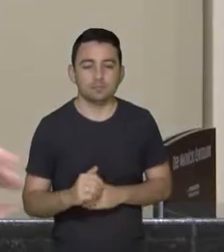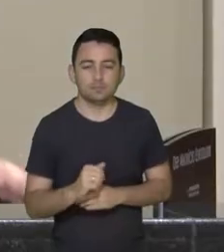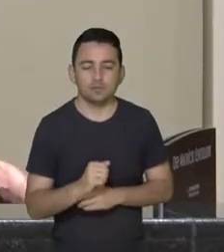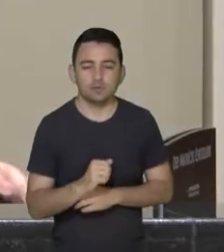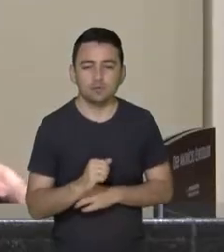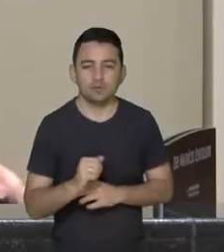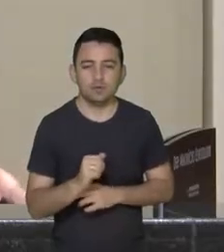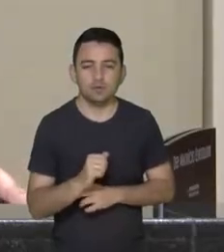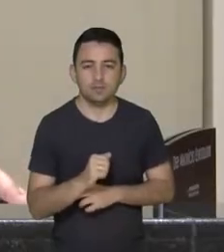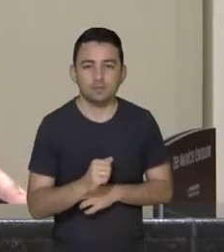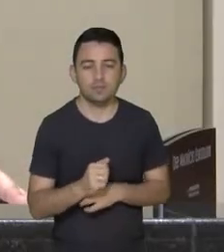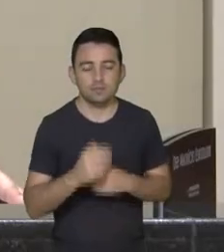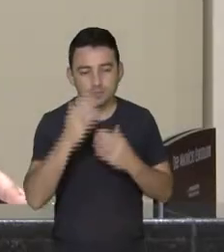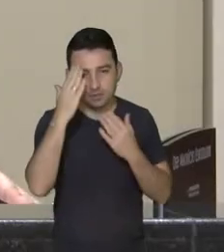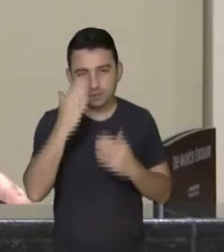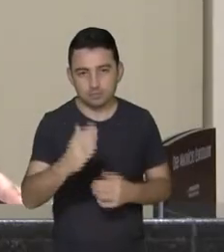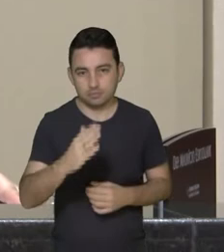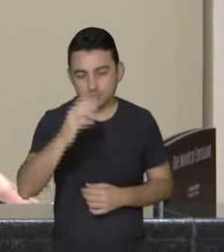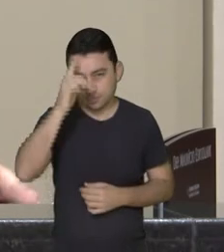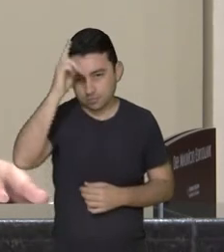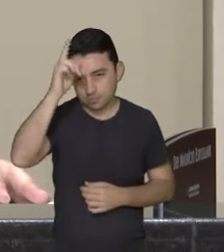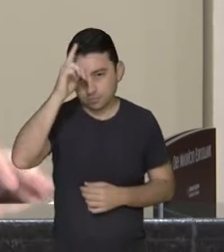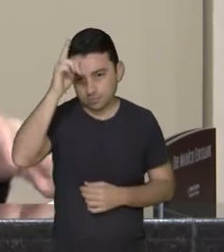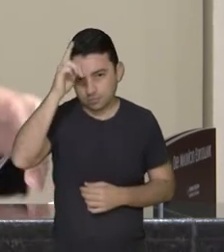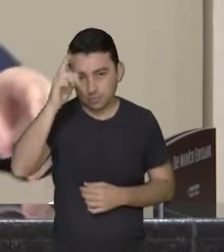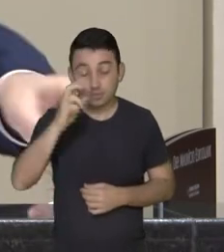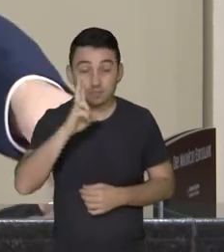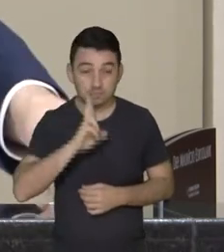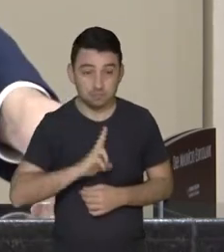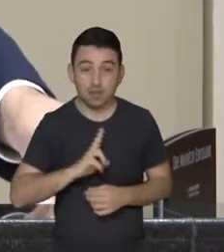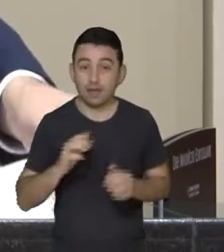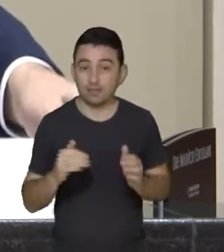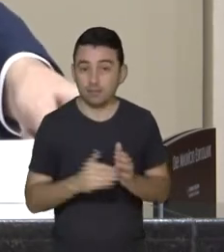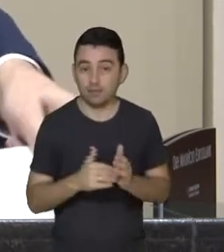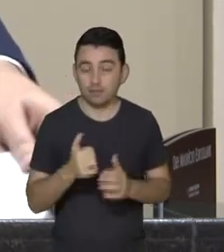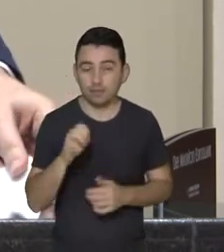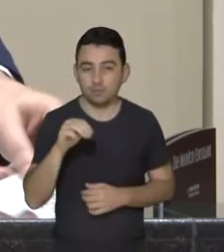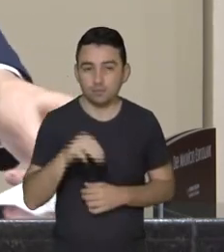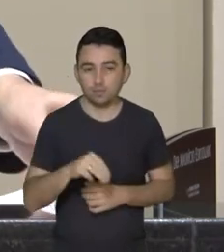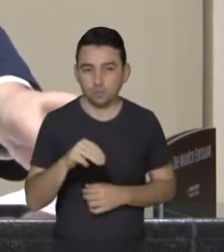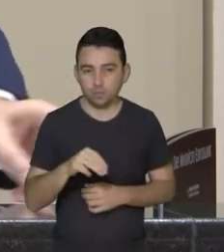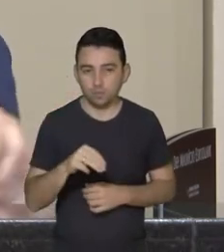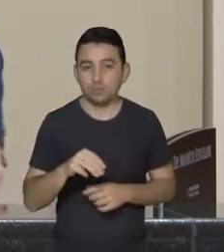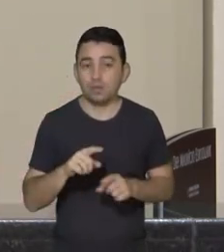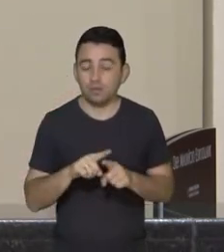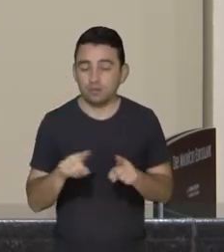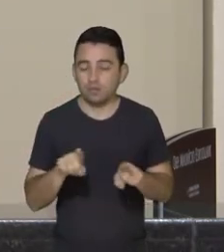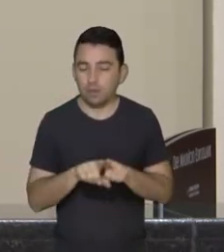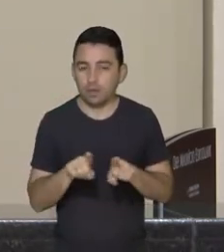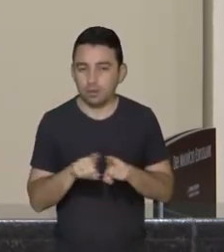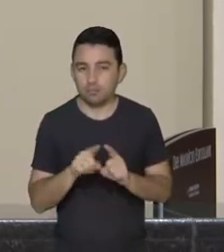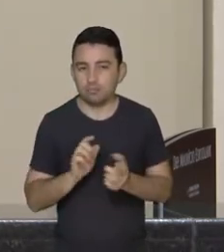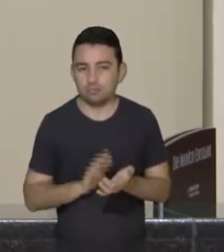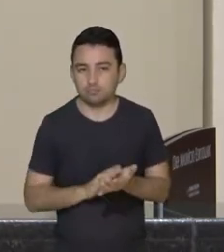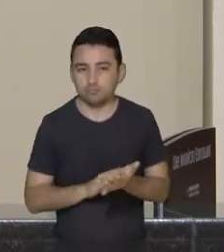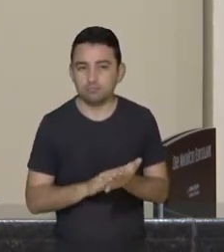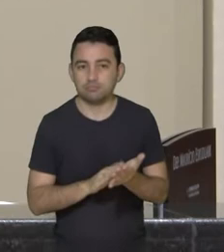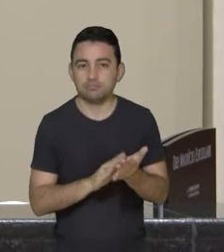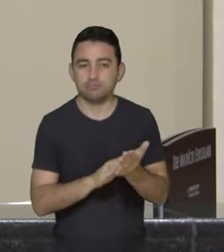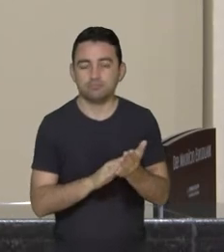Sargento Lima com a palavra Deputado ivanates por tempo de até 10 minutos ou qual também parabenizo pela reeleição